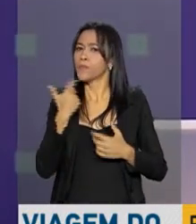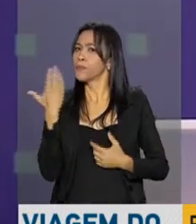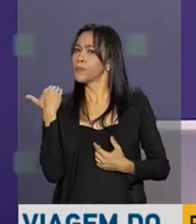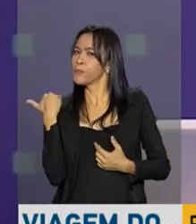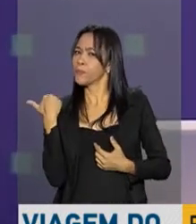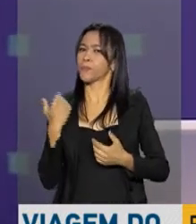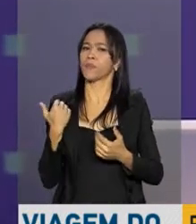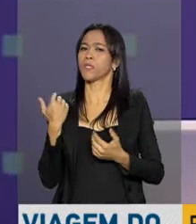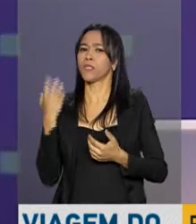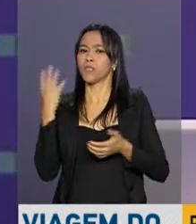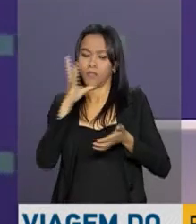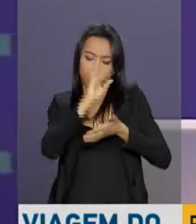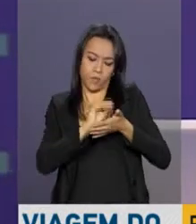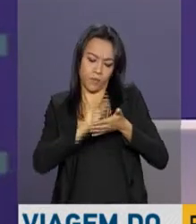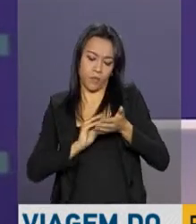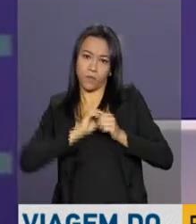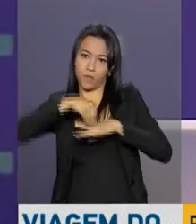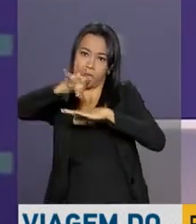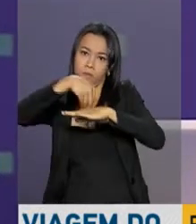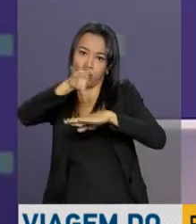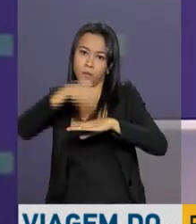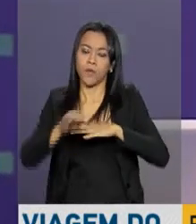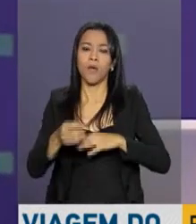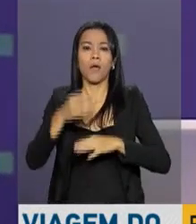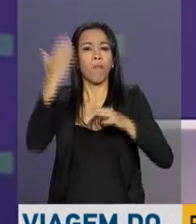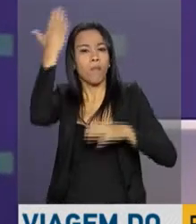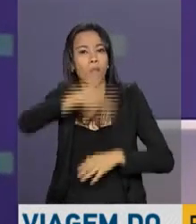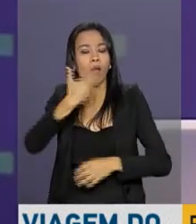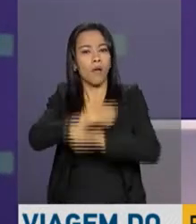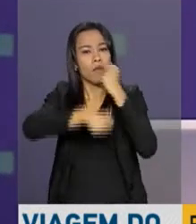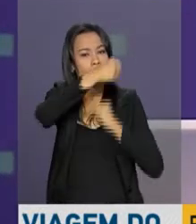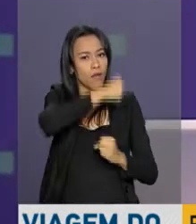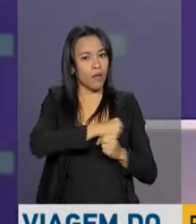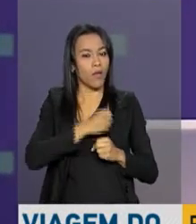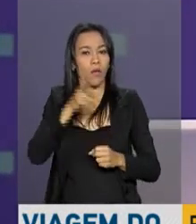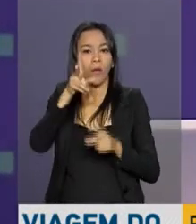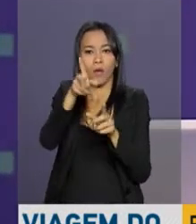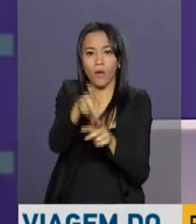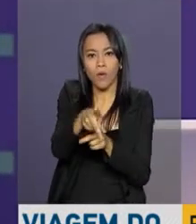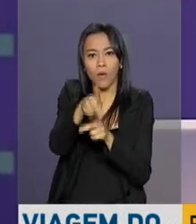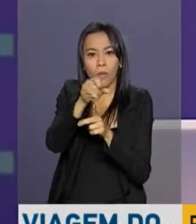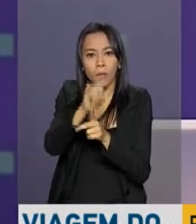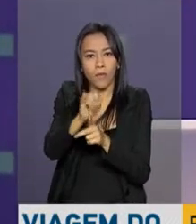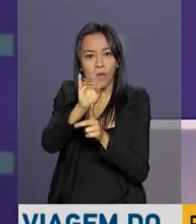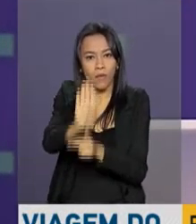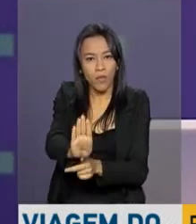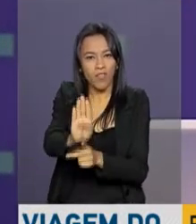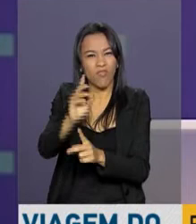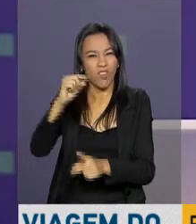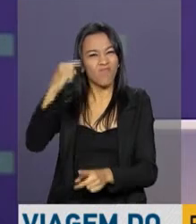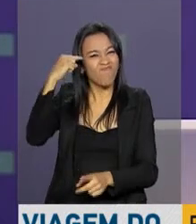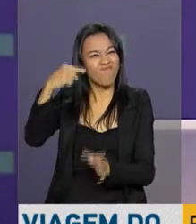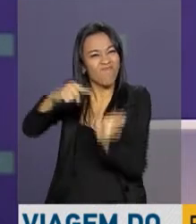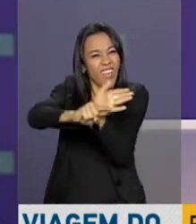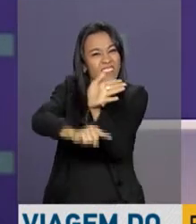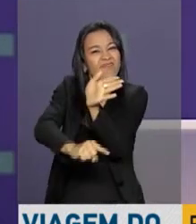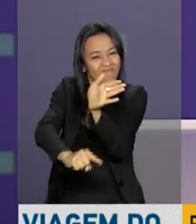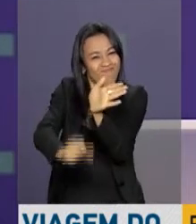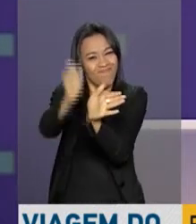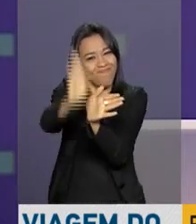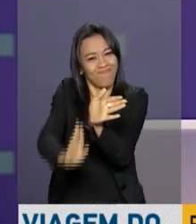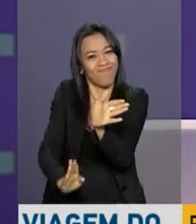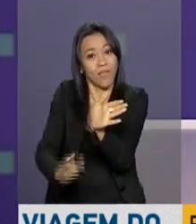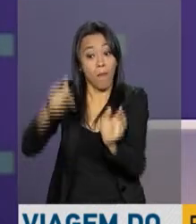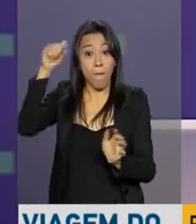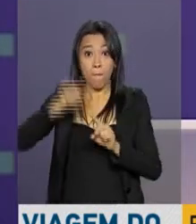recentes revelam que no ano passado o PIB foi negativo no Brasil, mas neste ano, no